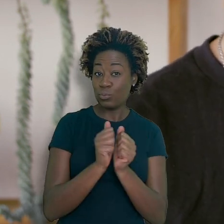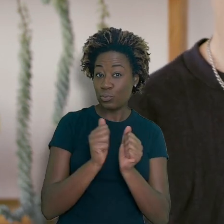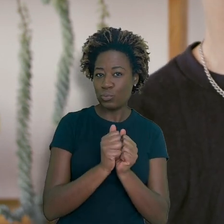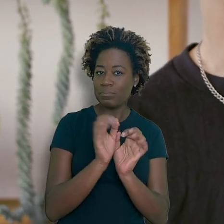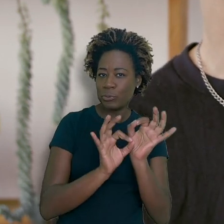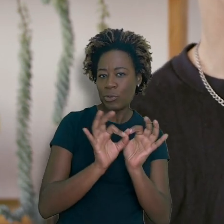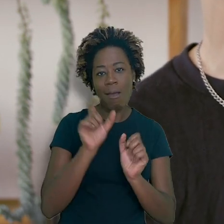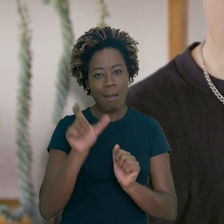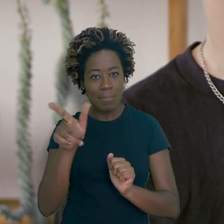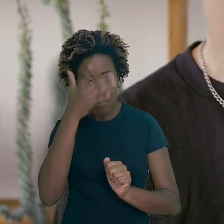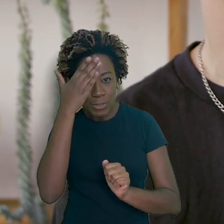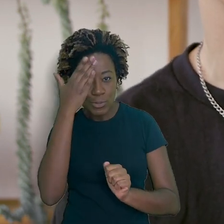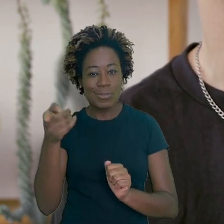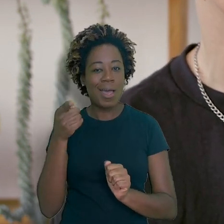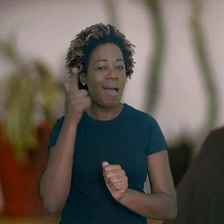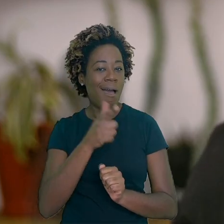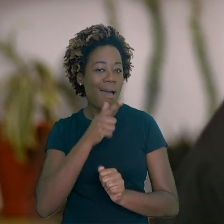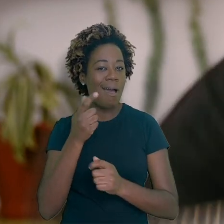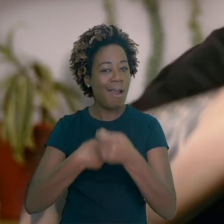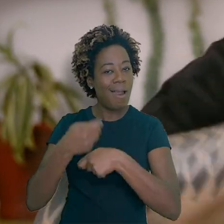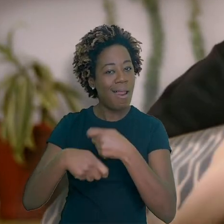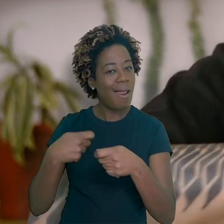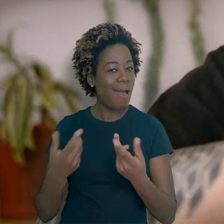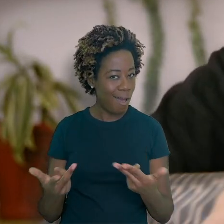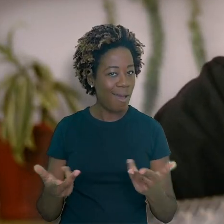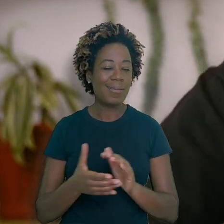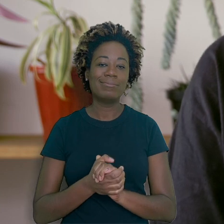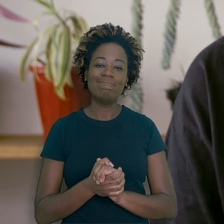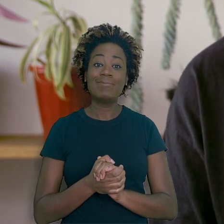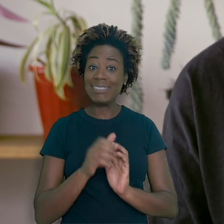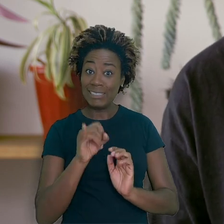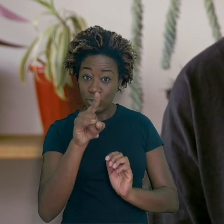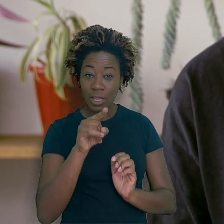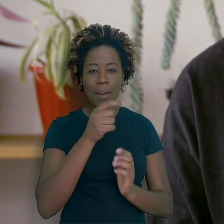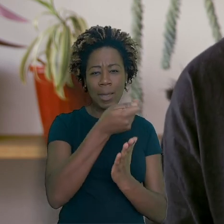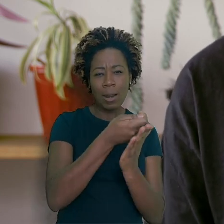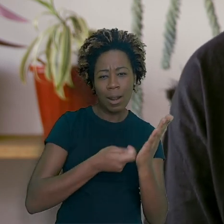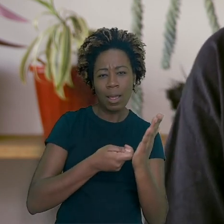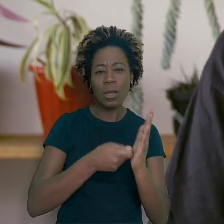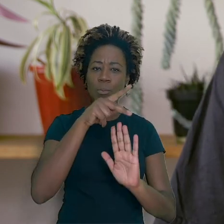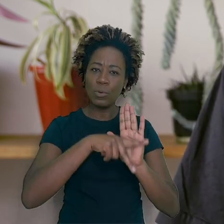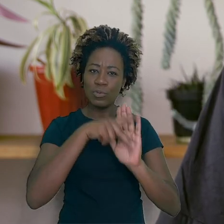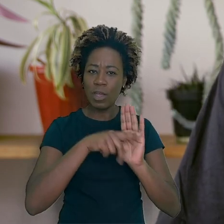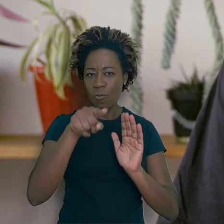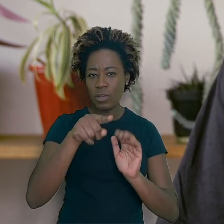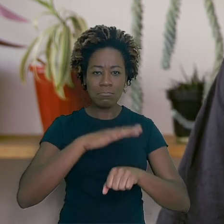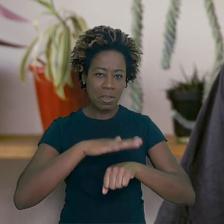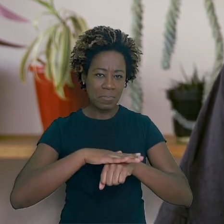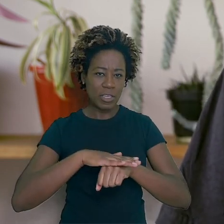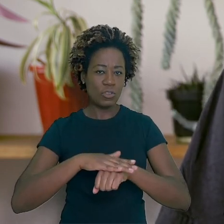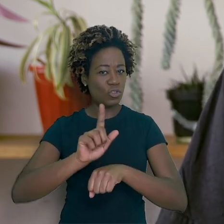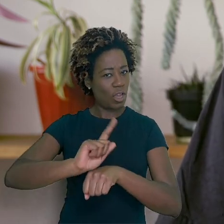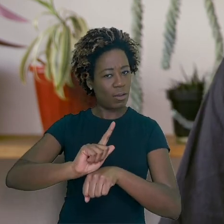produção, significa que essa pessoa manja de cuidar do dinheiro. Se você vai escrever um projeto, por exemplo, e você não tem a função do